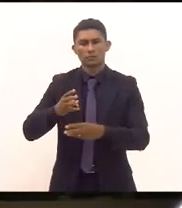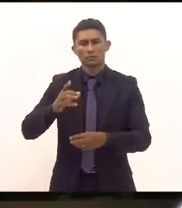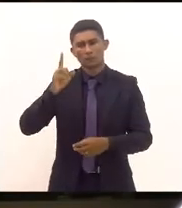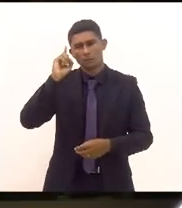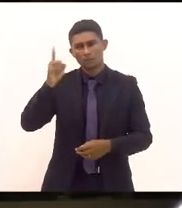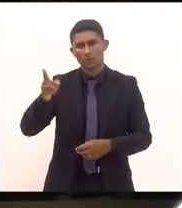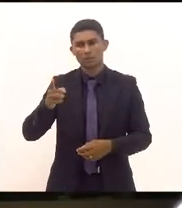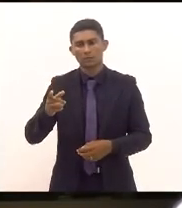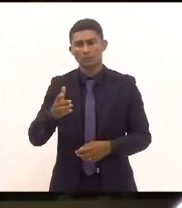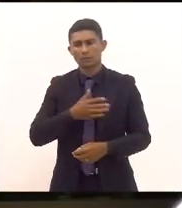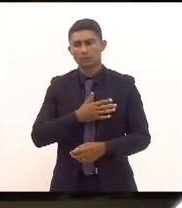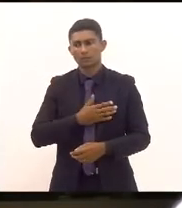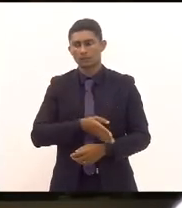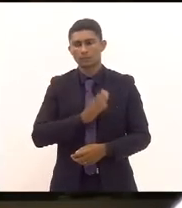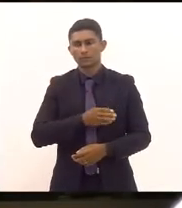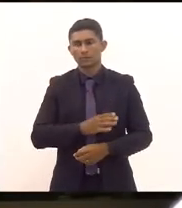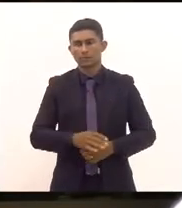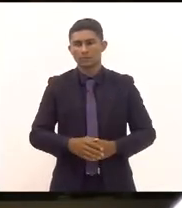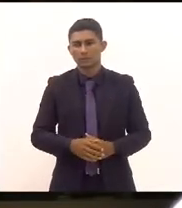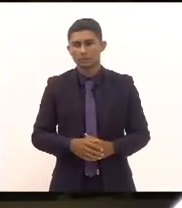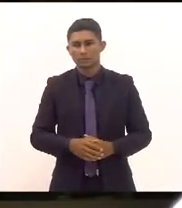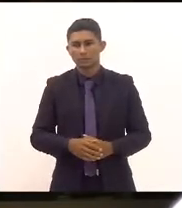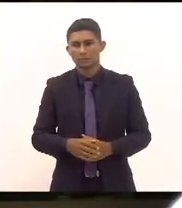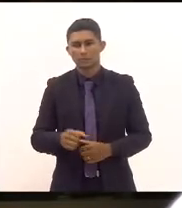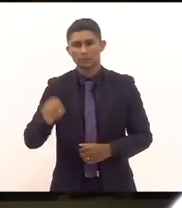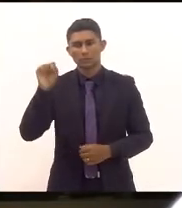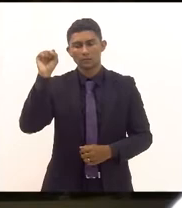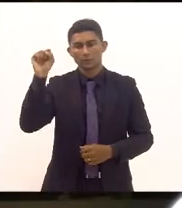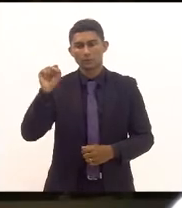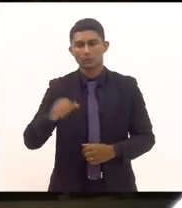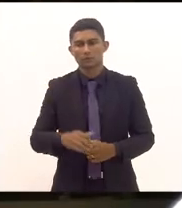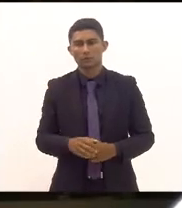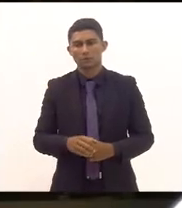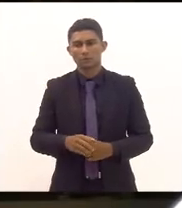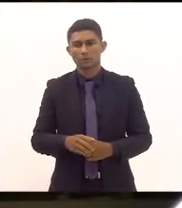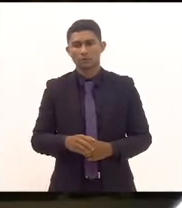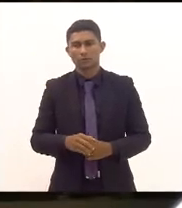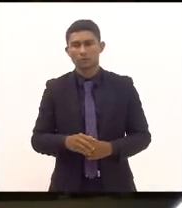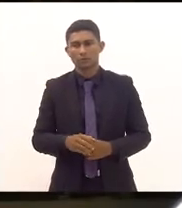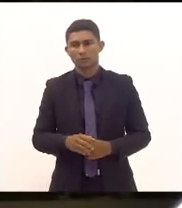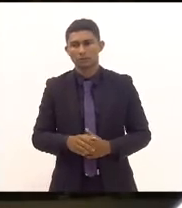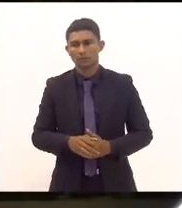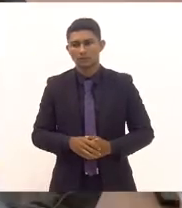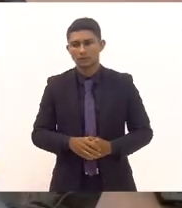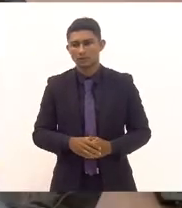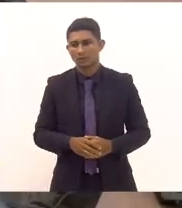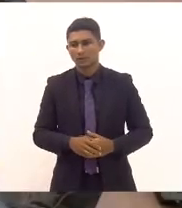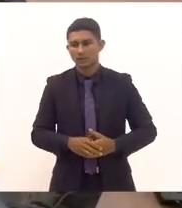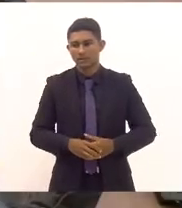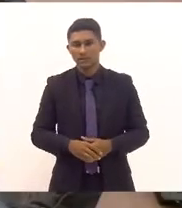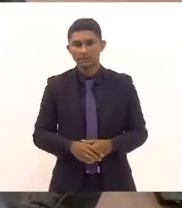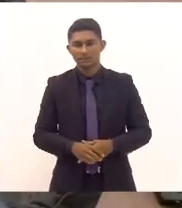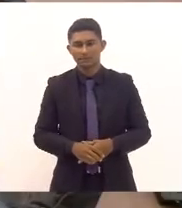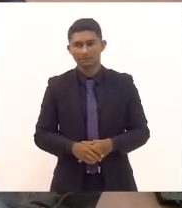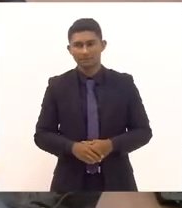mais bandas do meu coração Axé Eu quero um choque